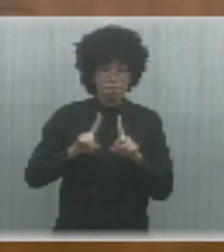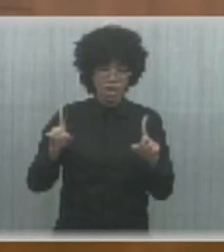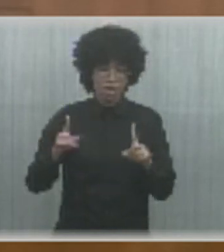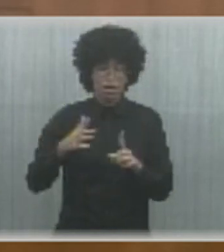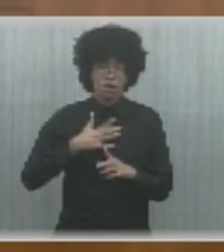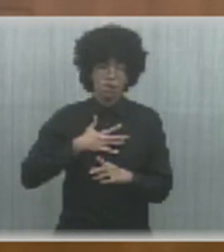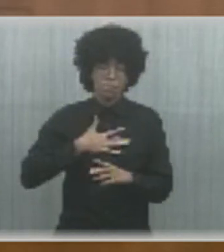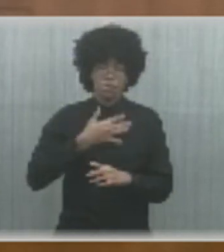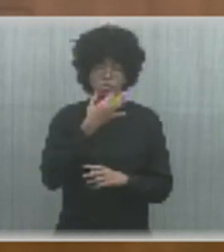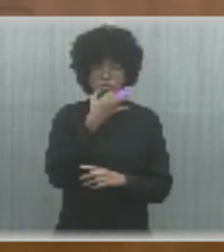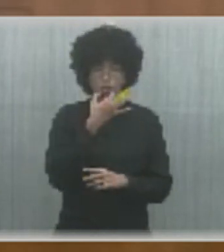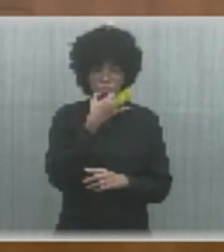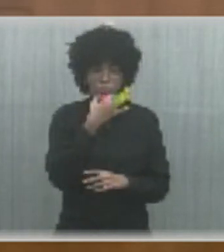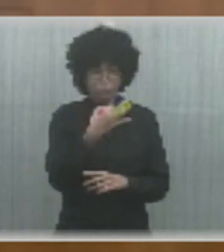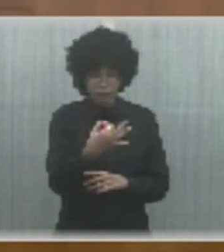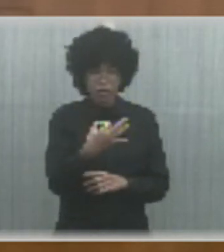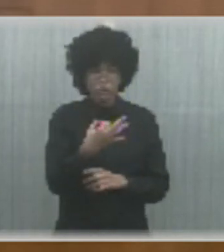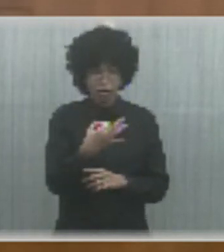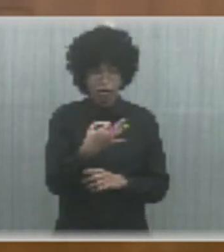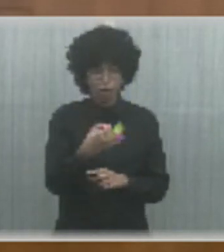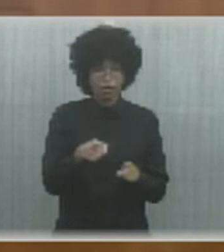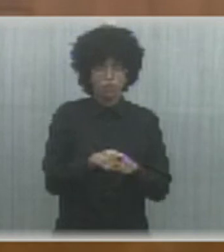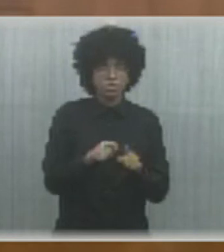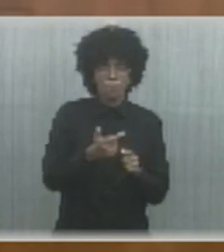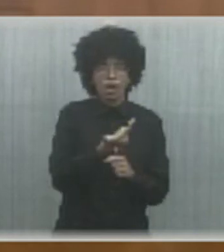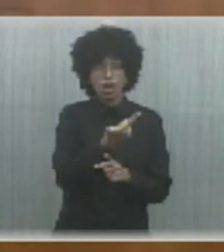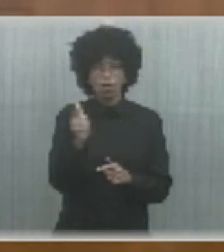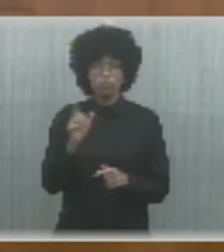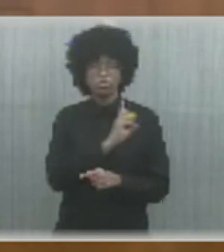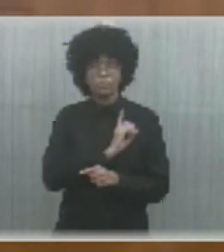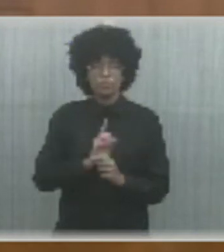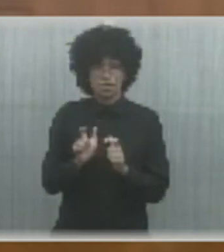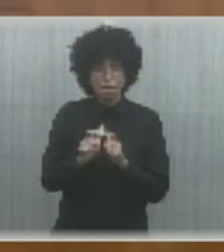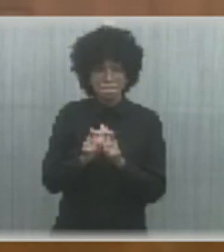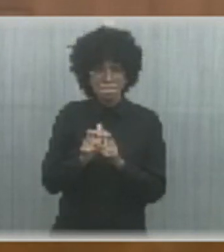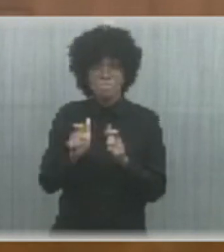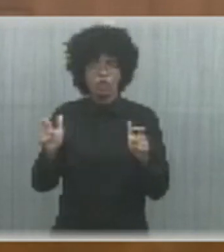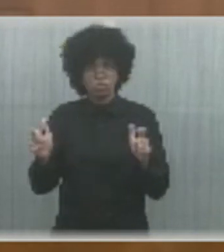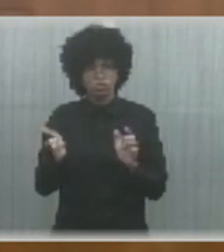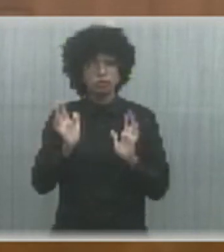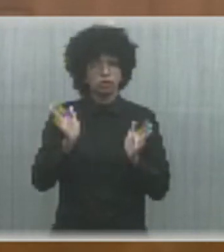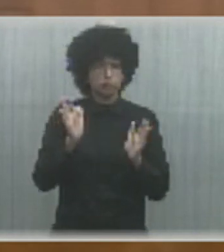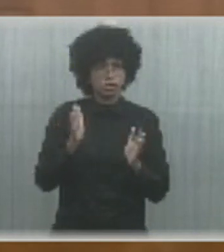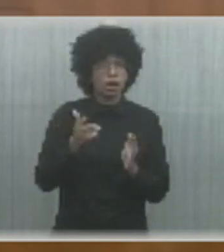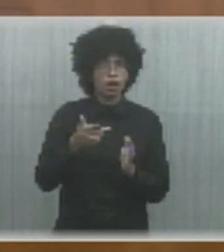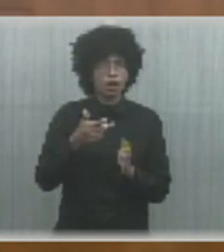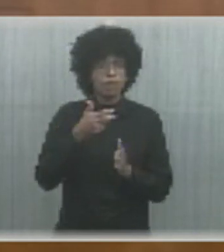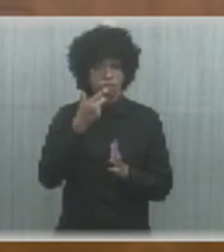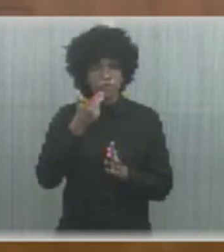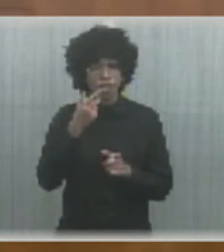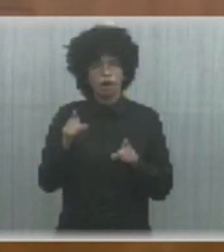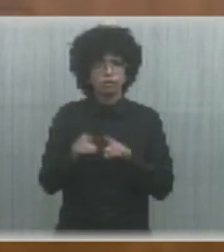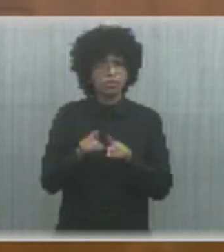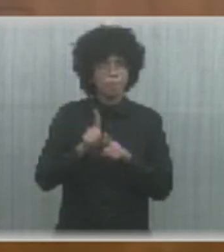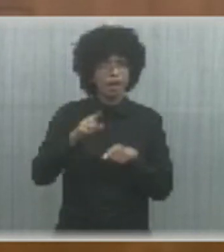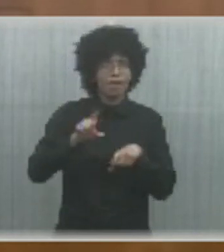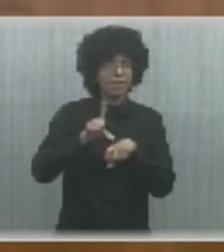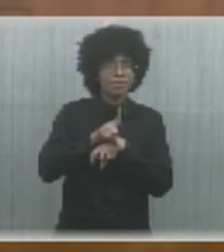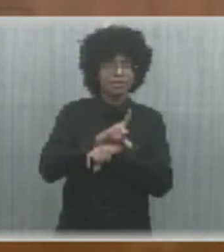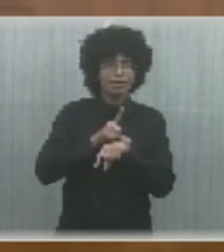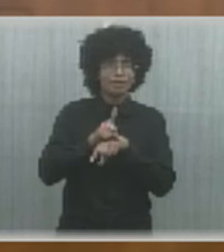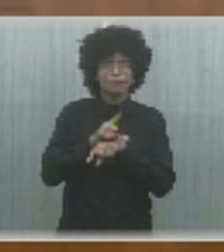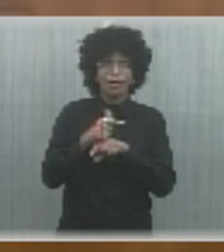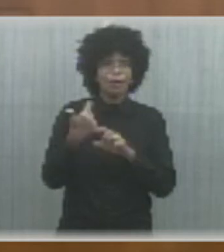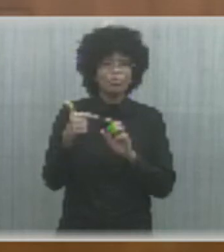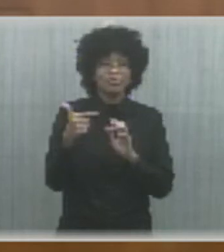convicção e a convicção da imensa maioria dessa casa, já manifestada, inclusive informalmente, é de que é uma legislação que não tem